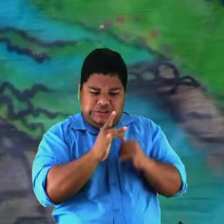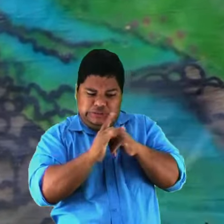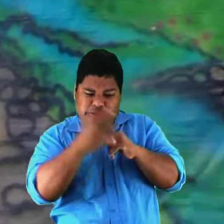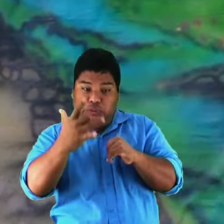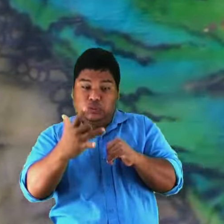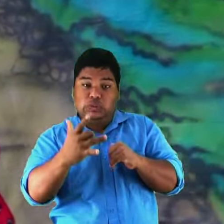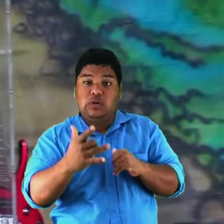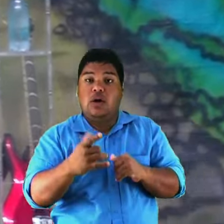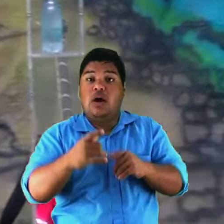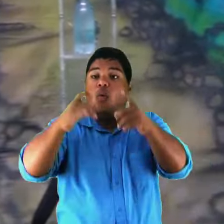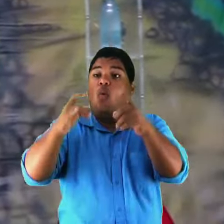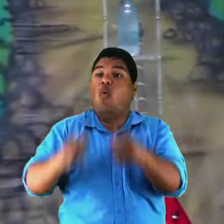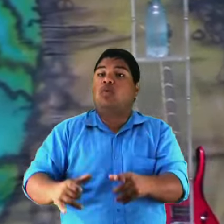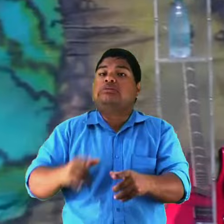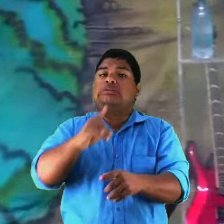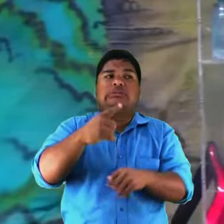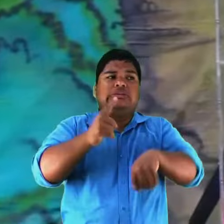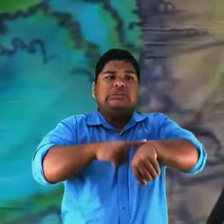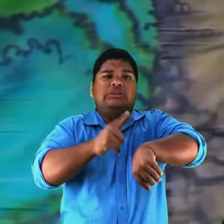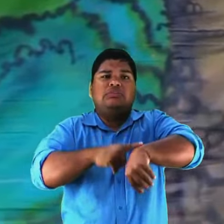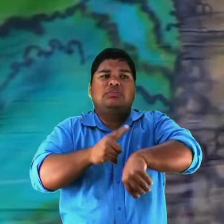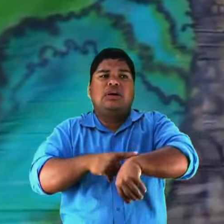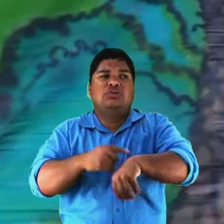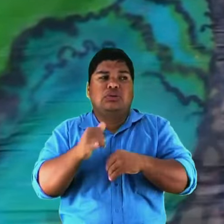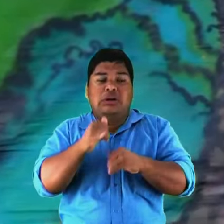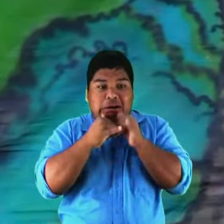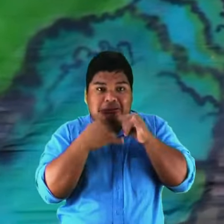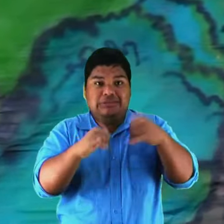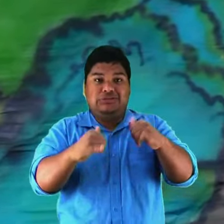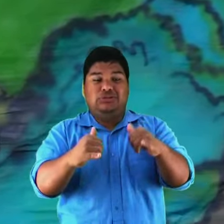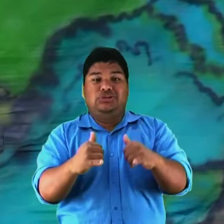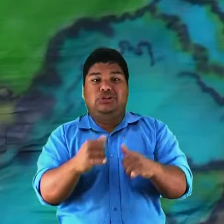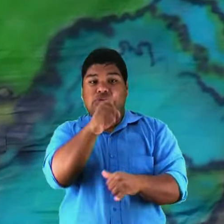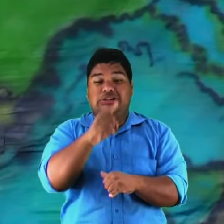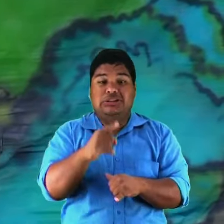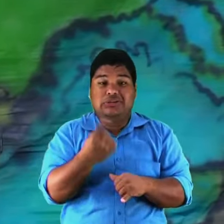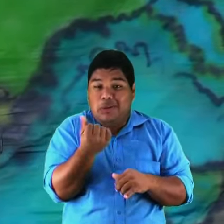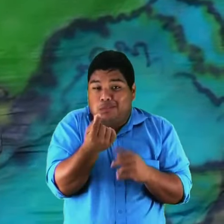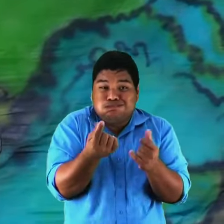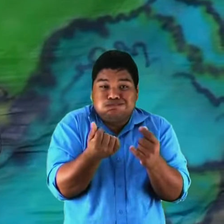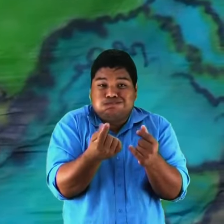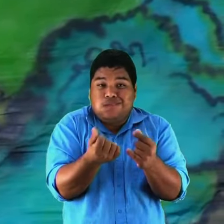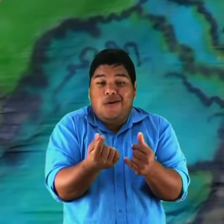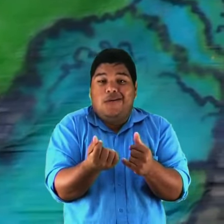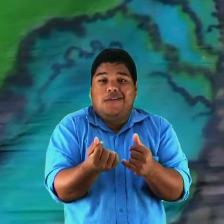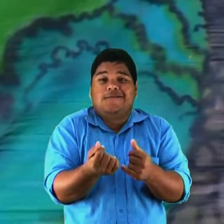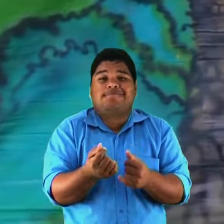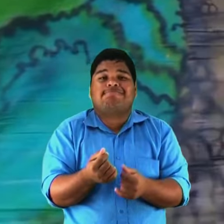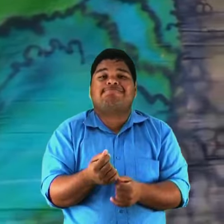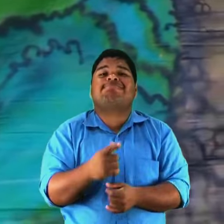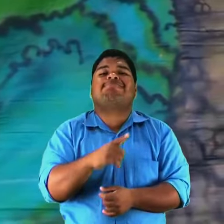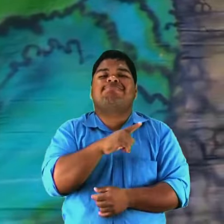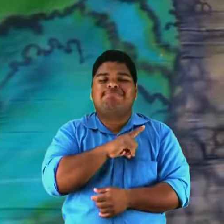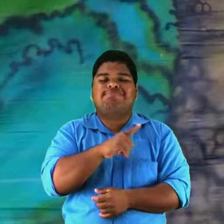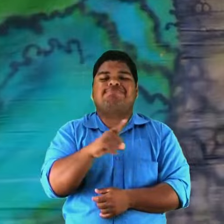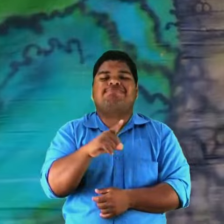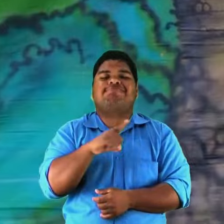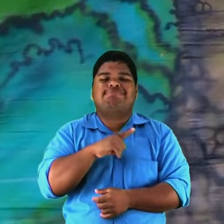aonde estiver o seu tempo, a sua energia, os seus recursos financeiros, aí está o seu coração.